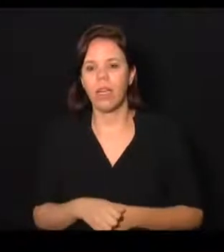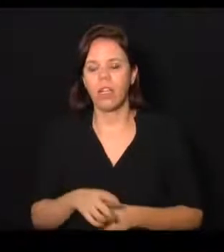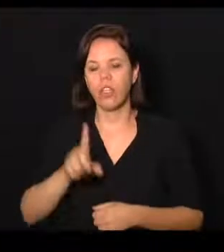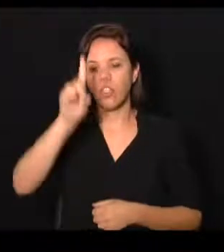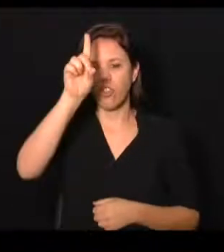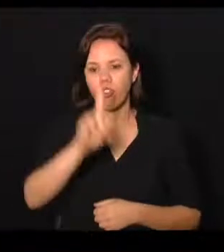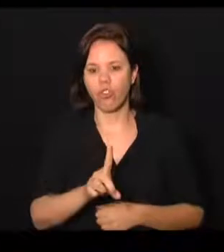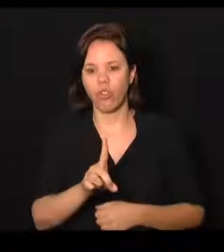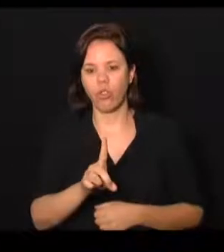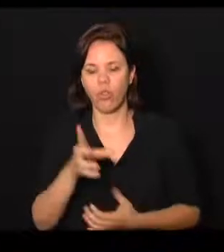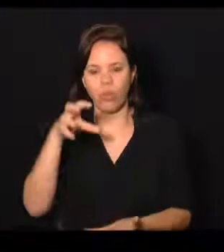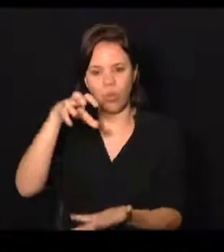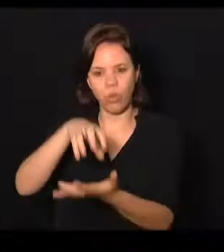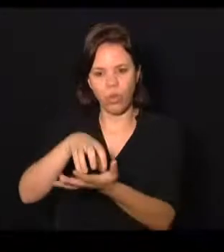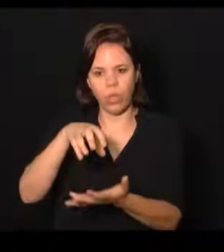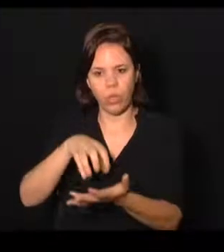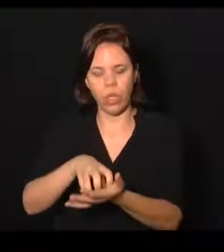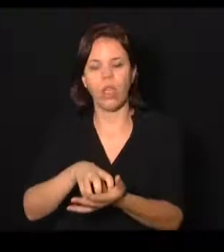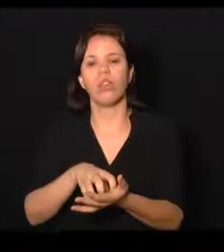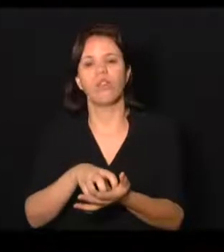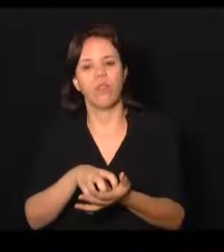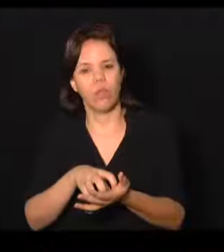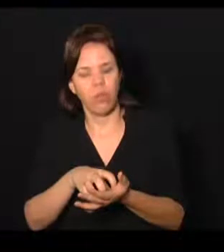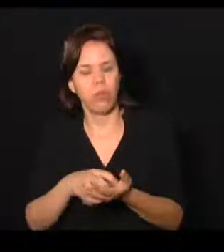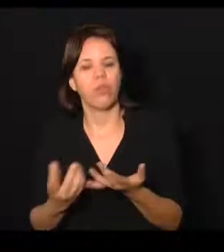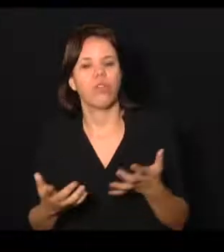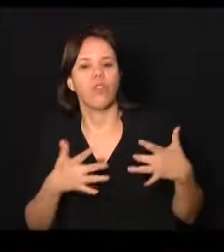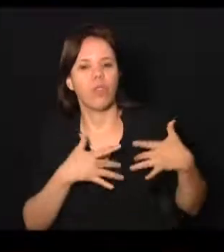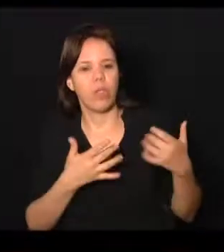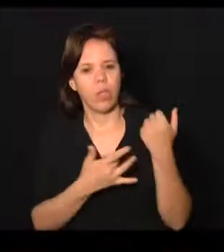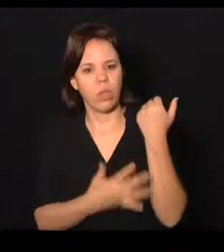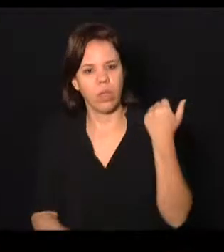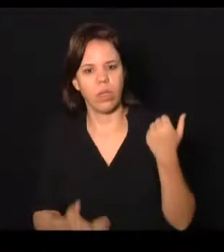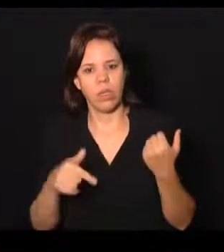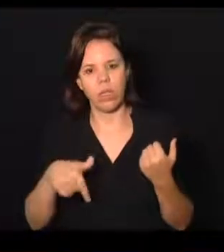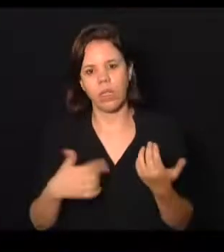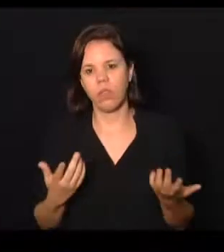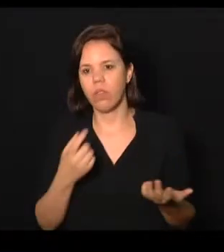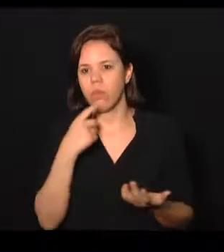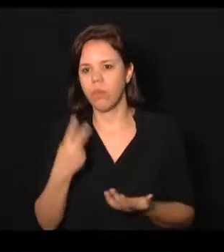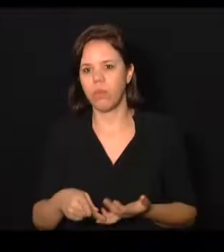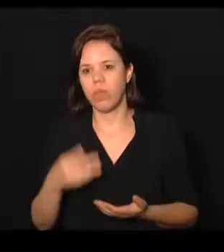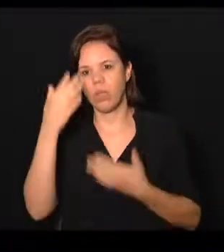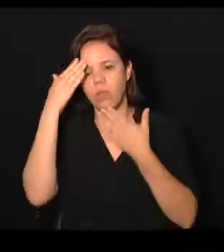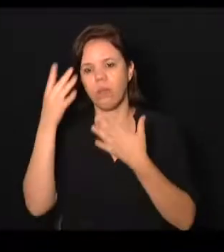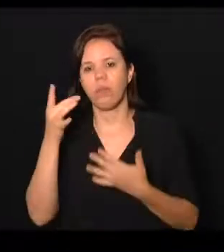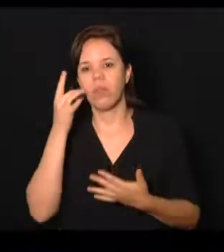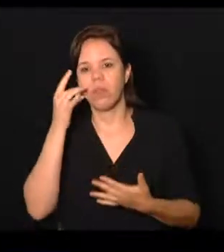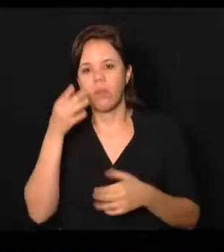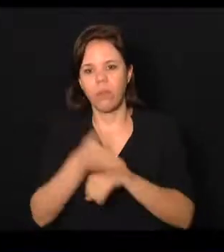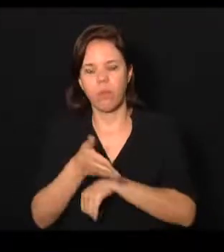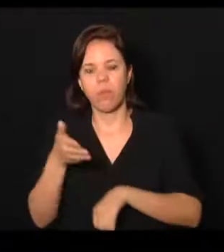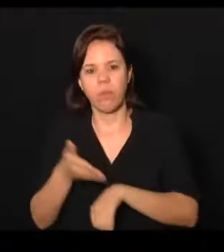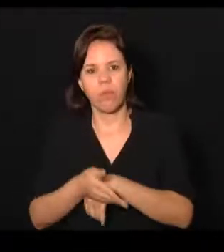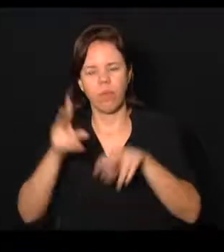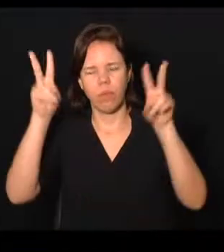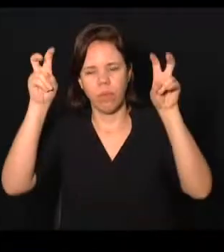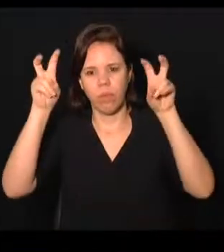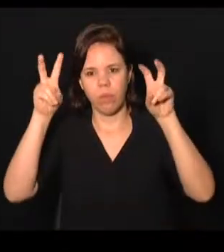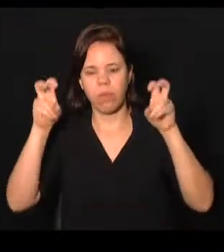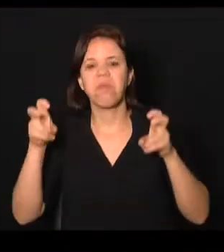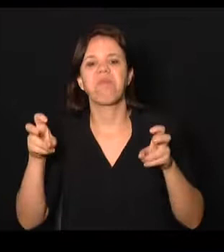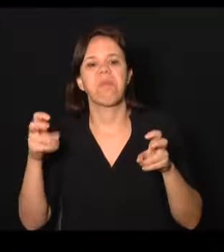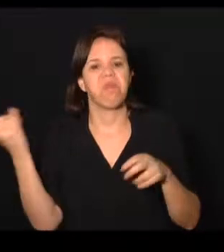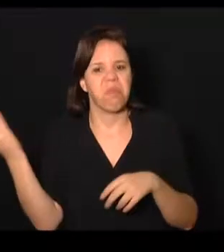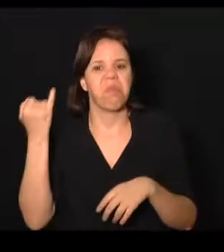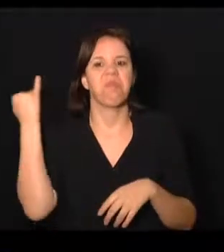de Campinas, e eu quero agradecer também a sua presença, a sua participação para um assunto assim tão